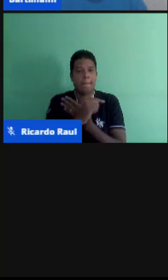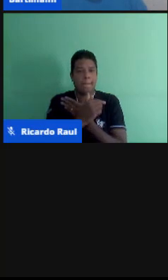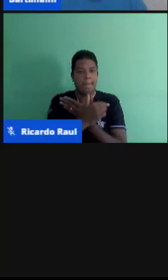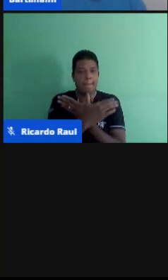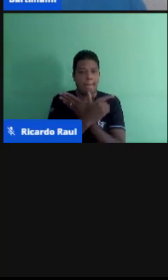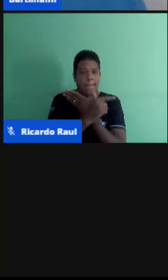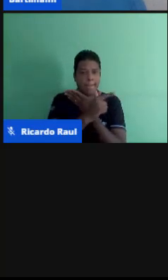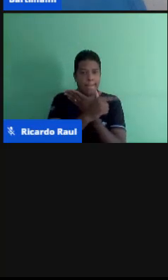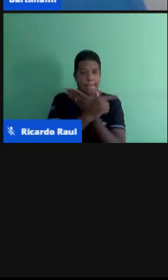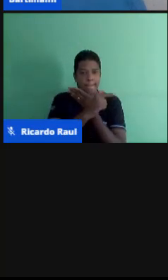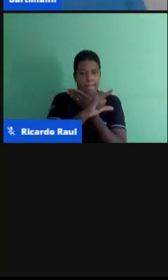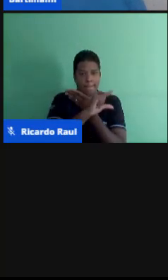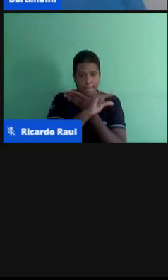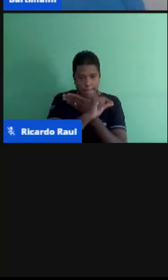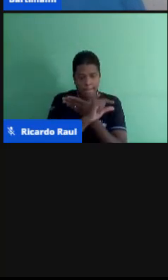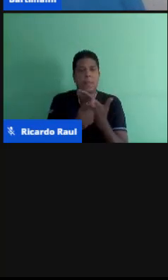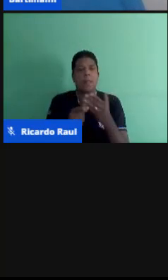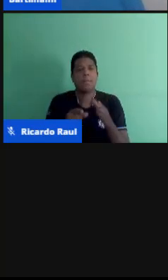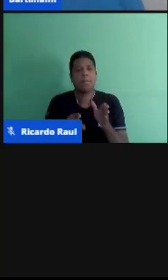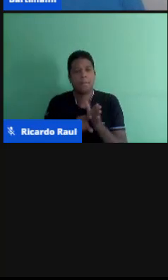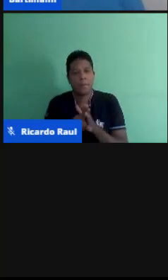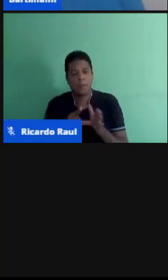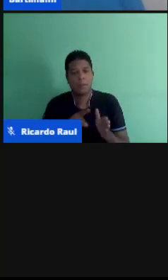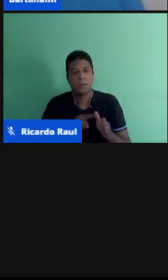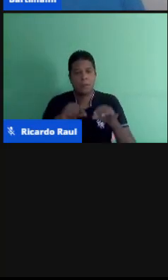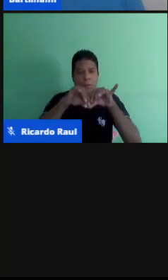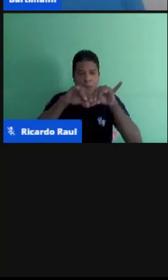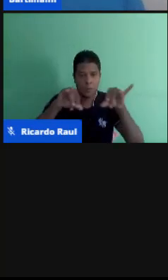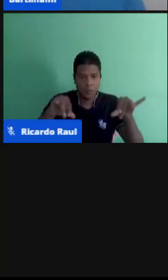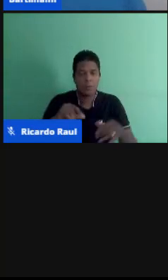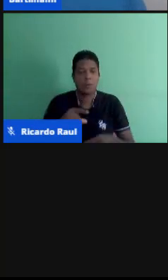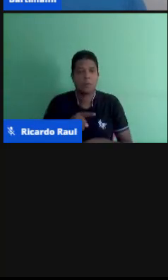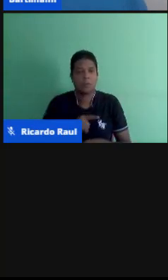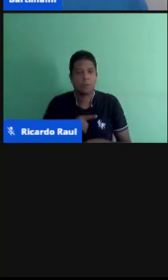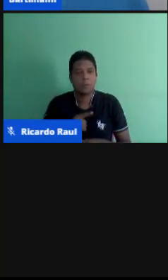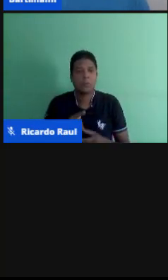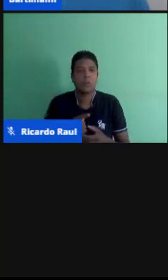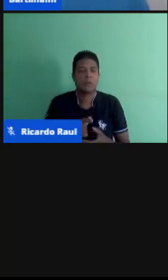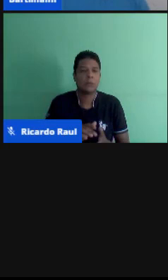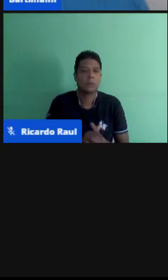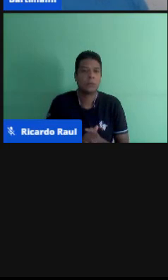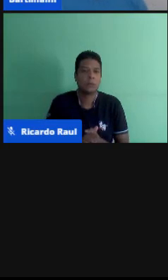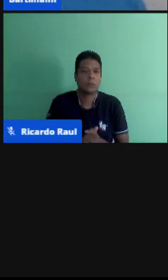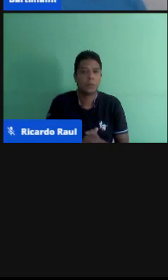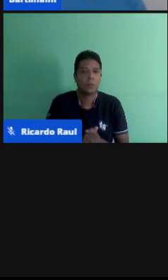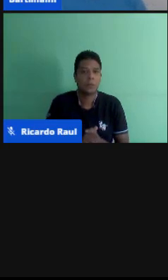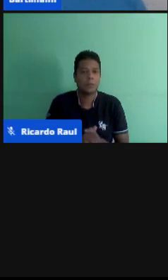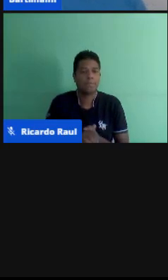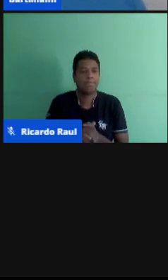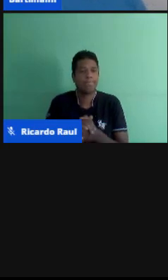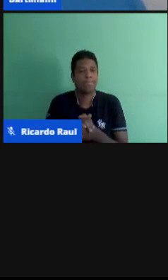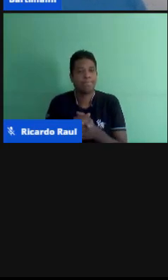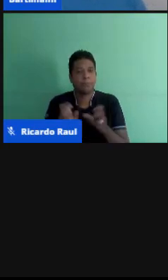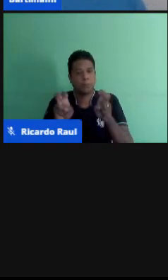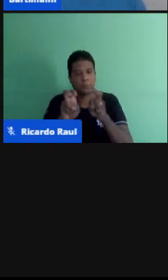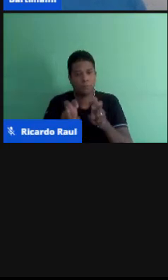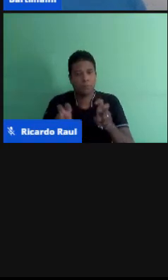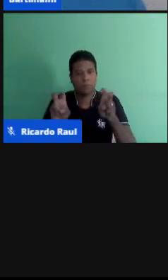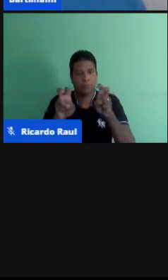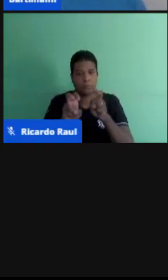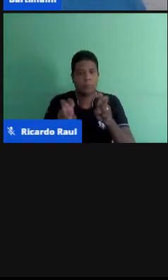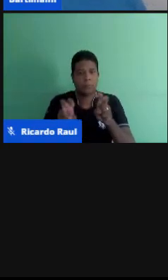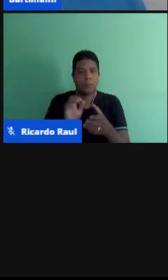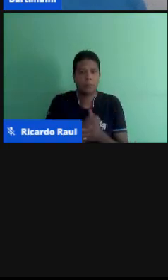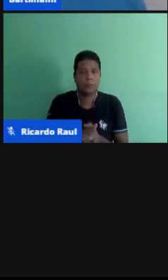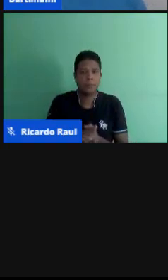do uso das terras, você tem especialista em sensoriamento remoto, em sistemas de informação geográfica, da sigla em